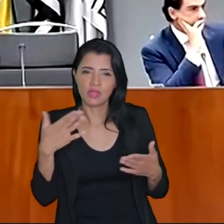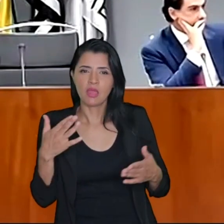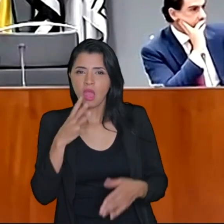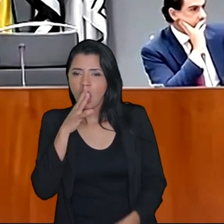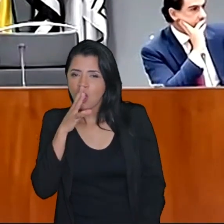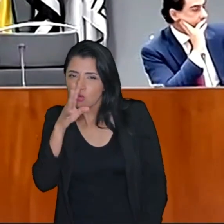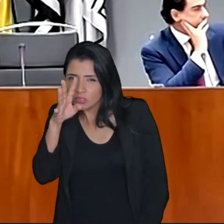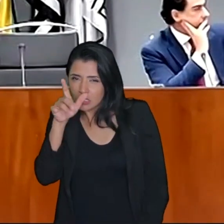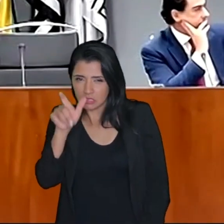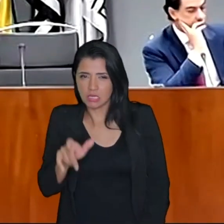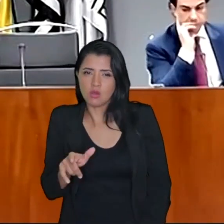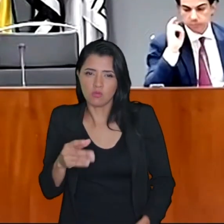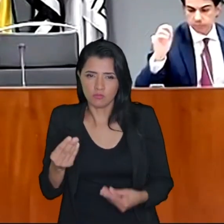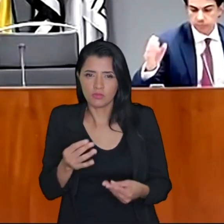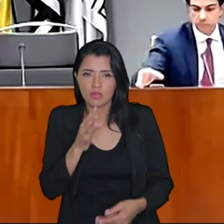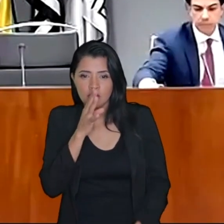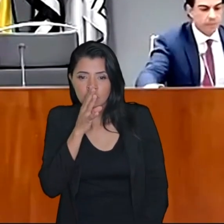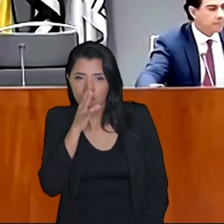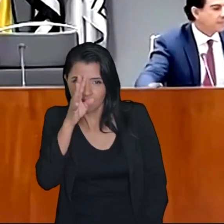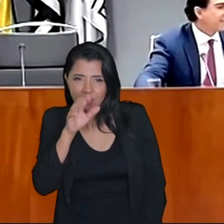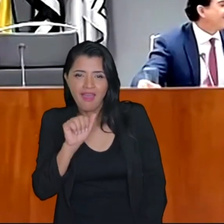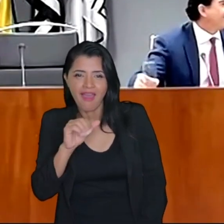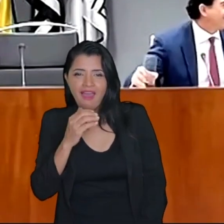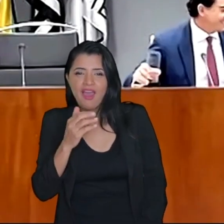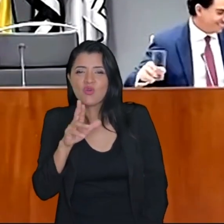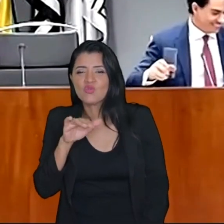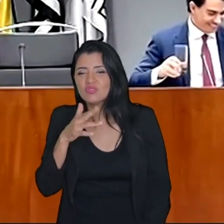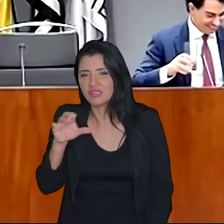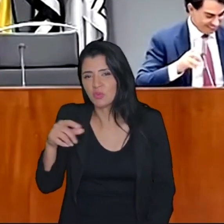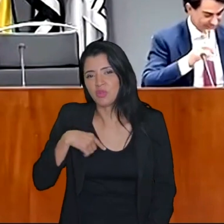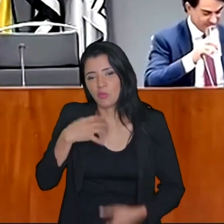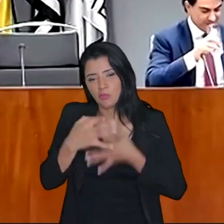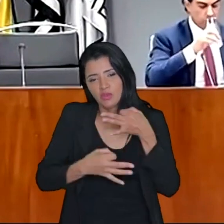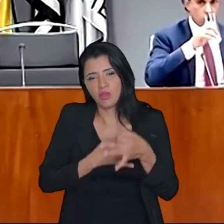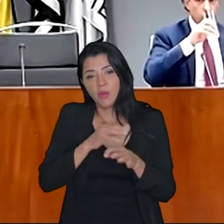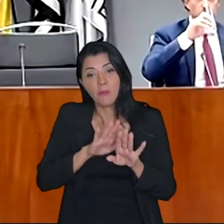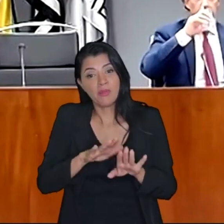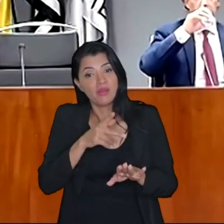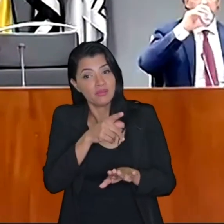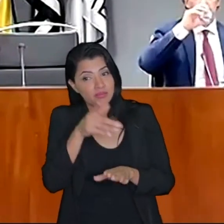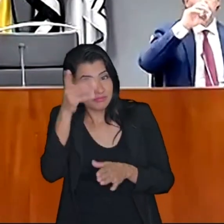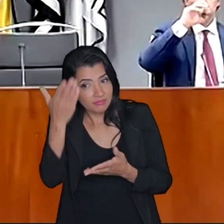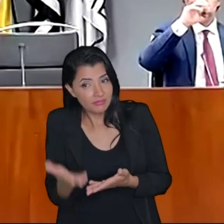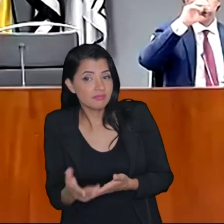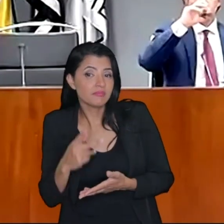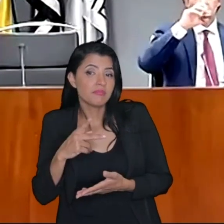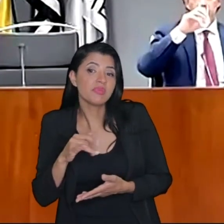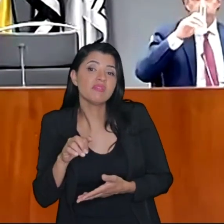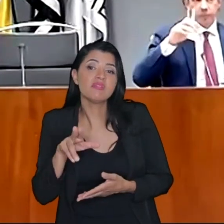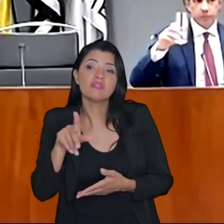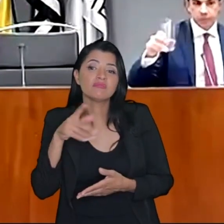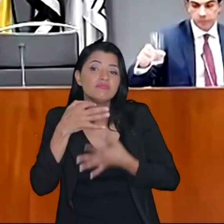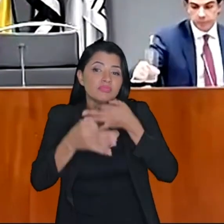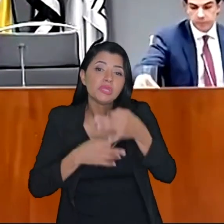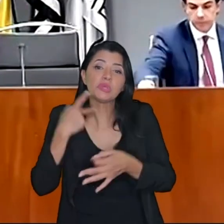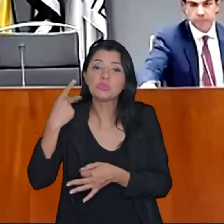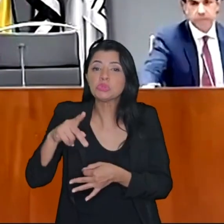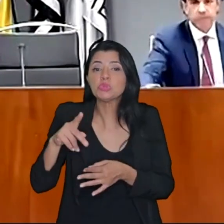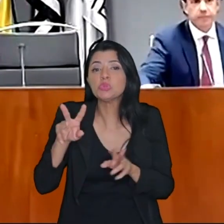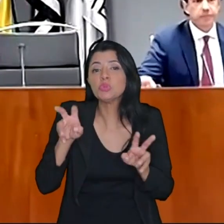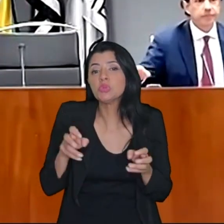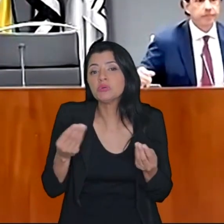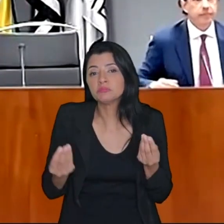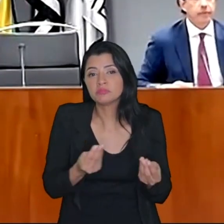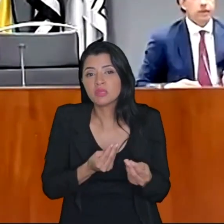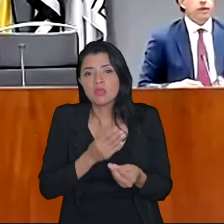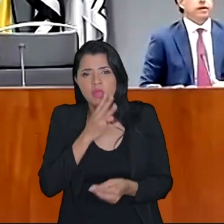acusação. Eu até tenho minha opinião, mas eu gostaria de ouvir o que o professor Pierre acha a respeito, se